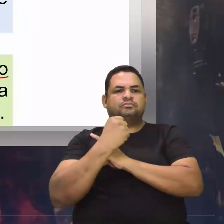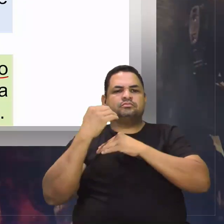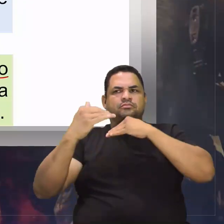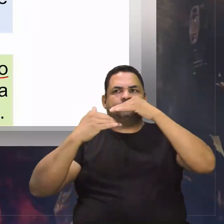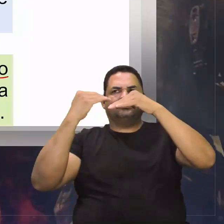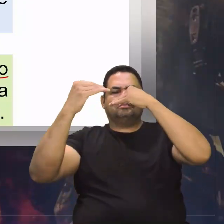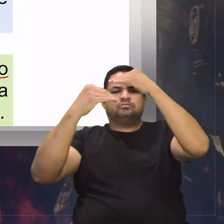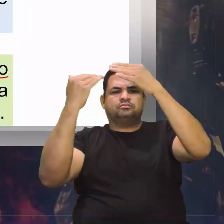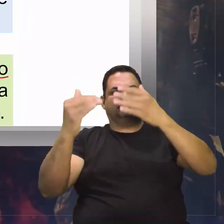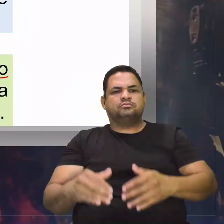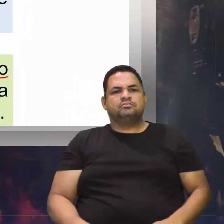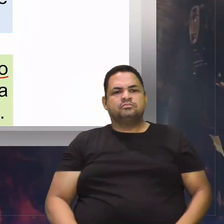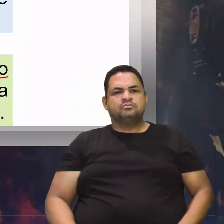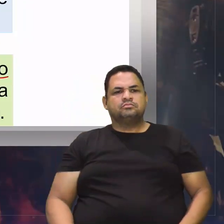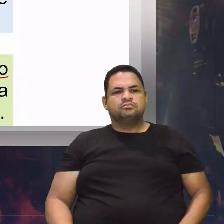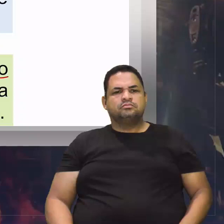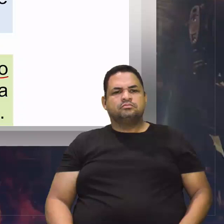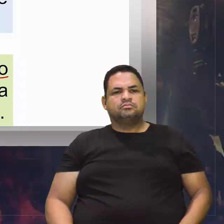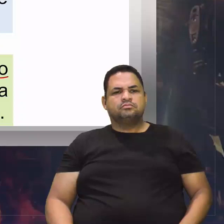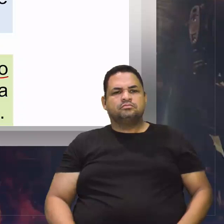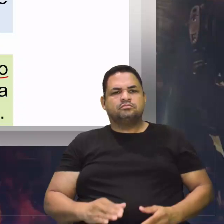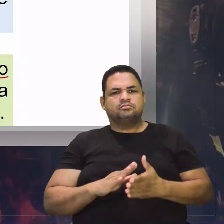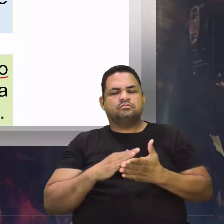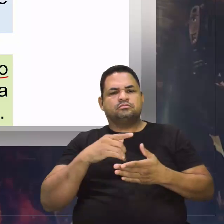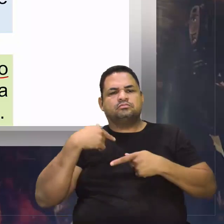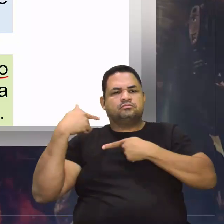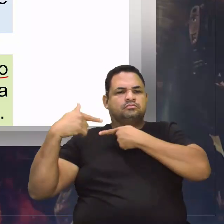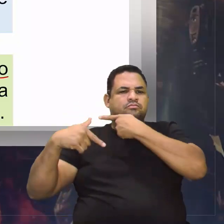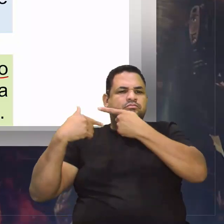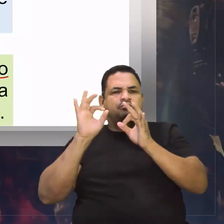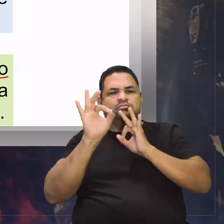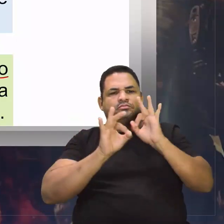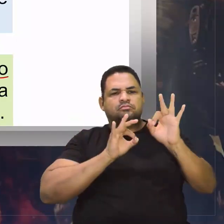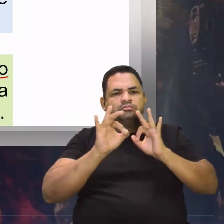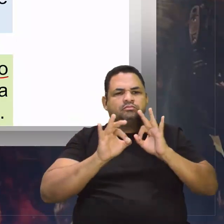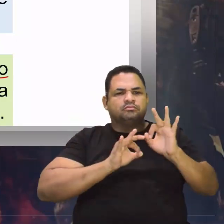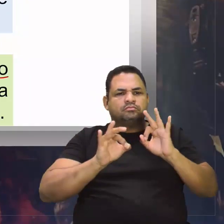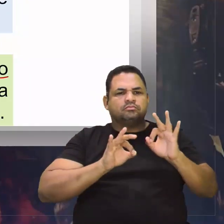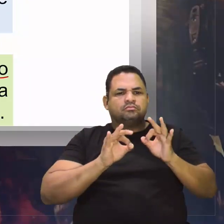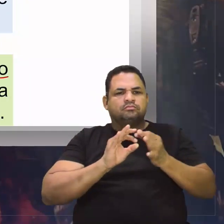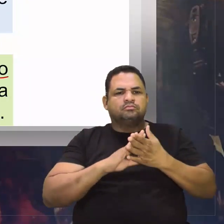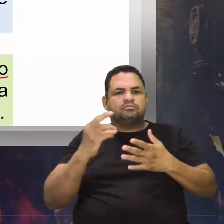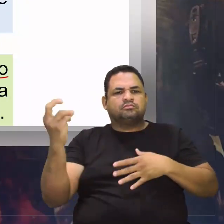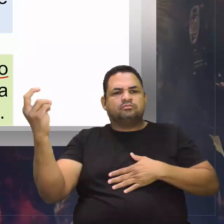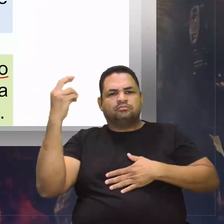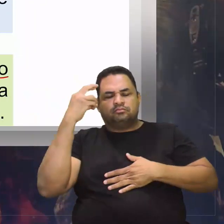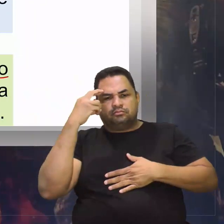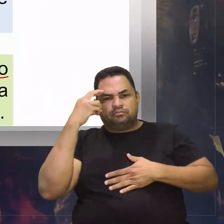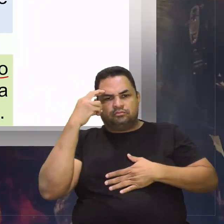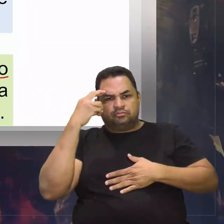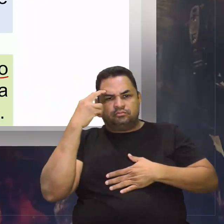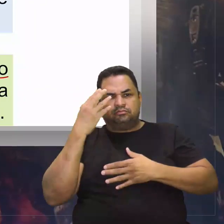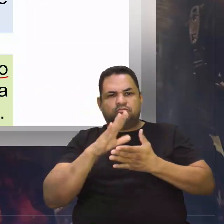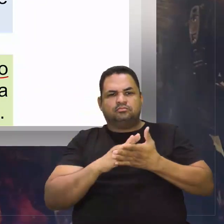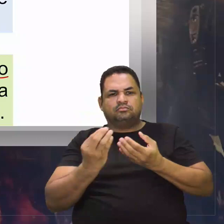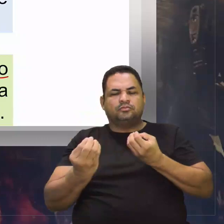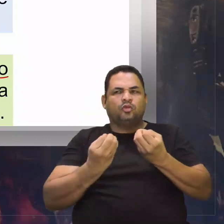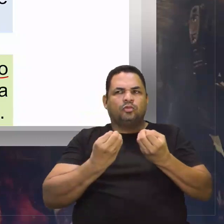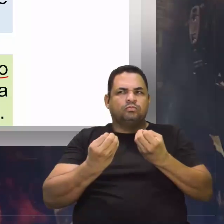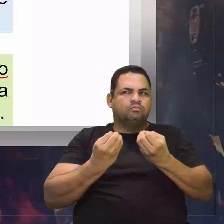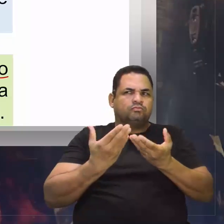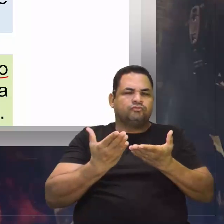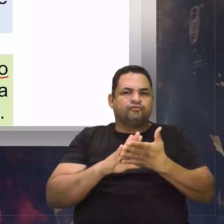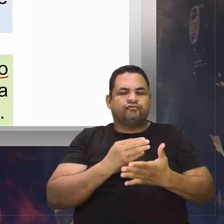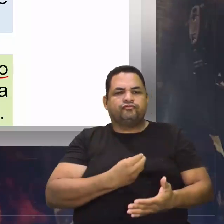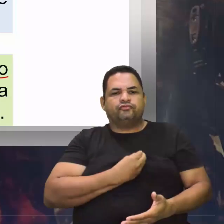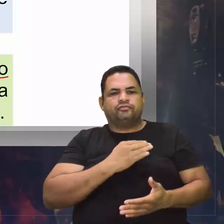evoluída, com as suas tradições sendo formadas, com as suas culturas, com seus modos,